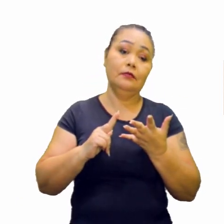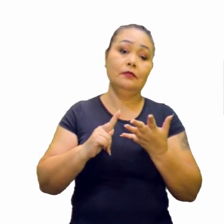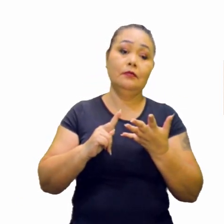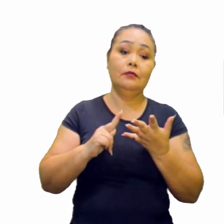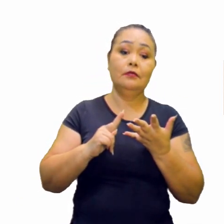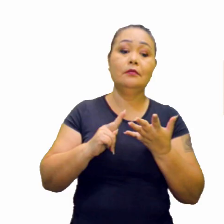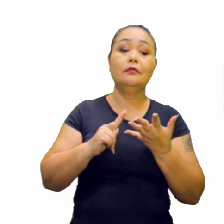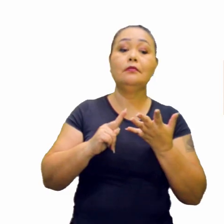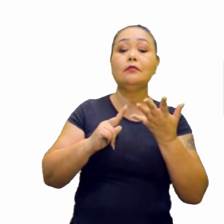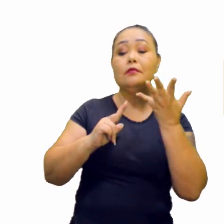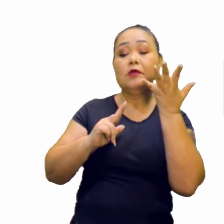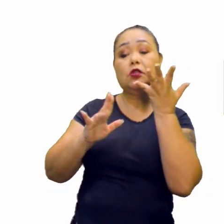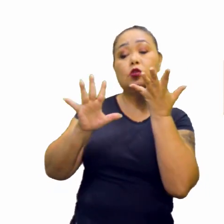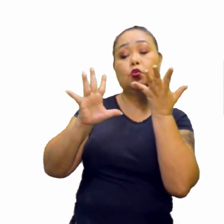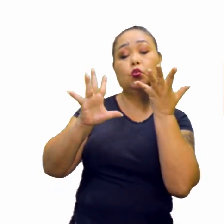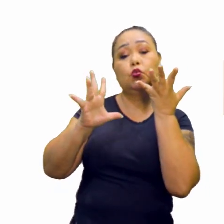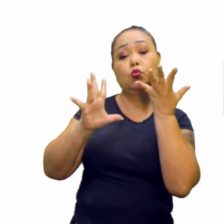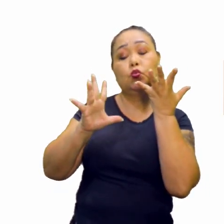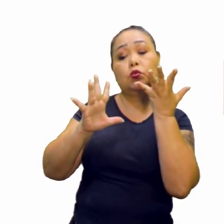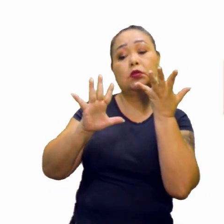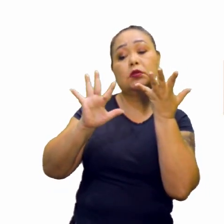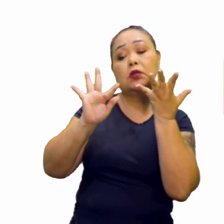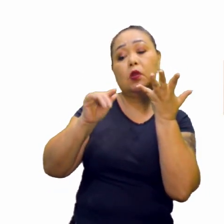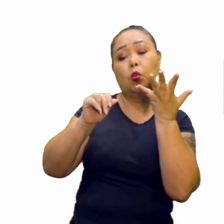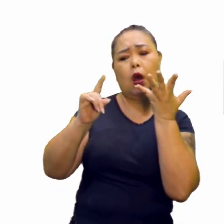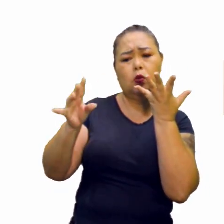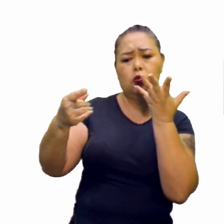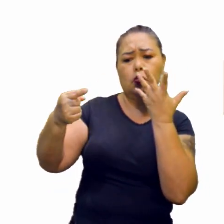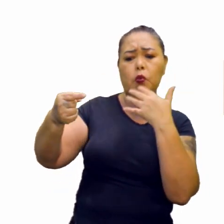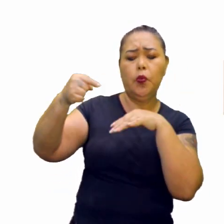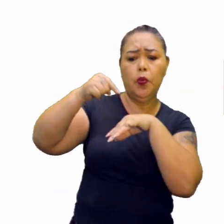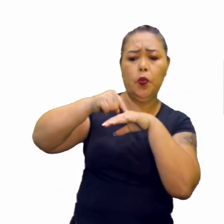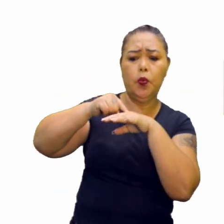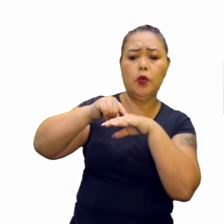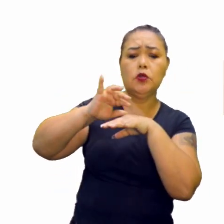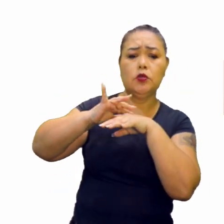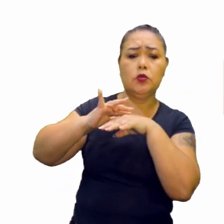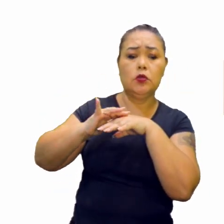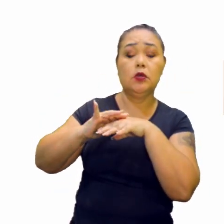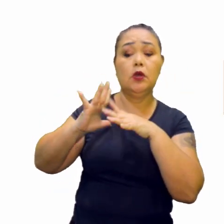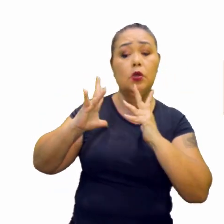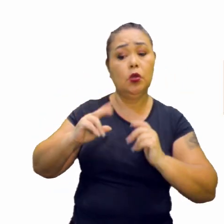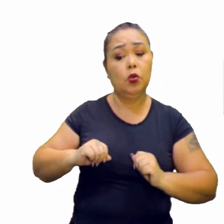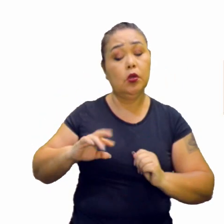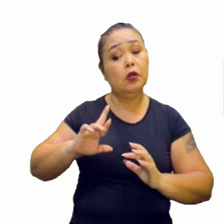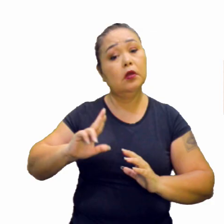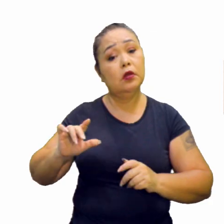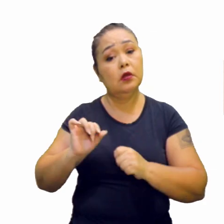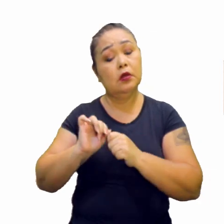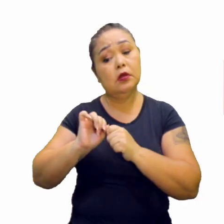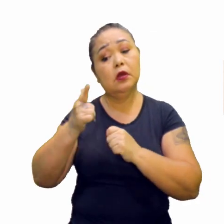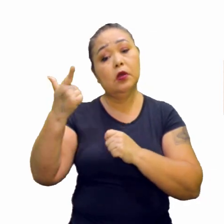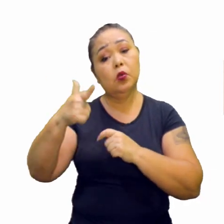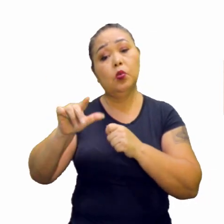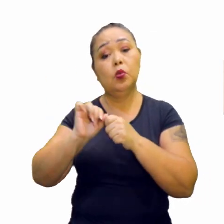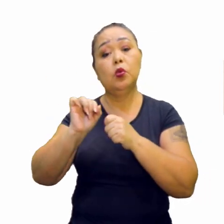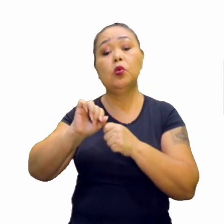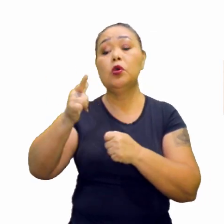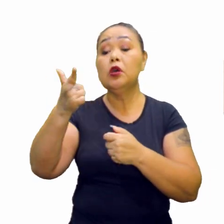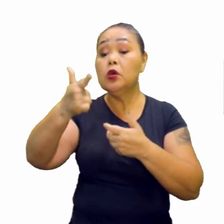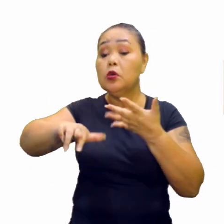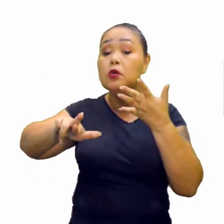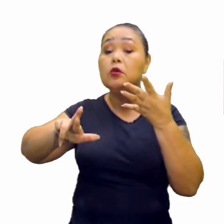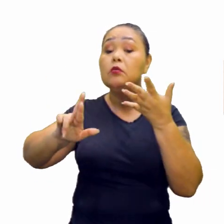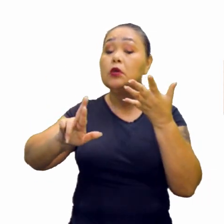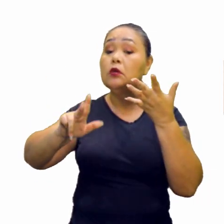Fitossanitária é quando já está atacada, é outra coisa. Poda de limpeza é uma coisa, fitossanitária é outra coisa e